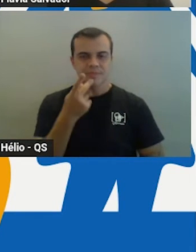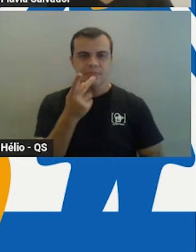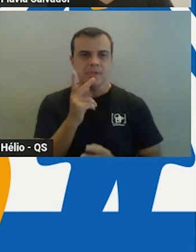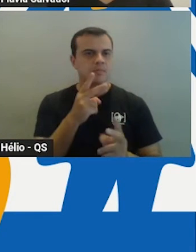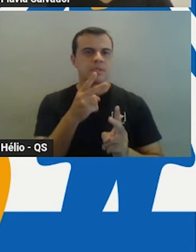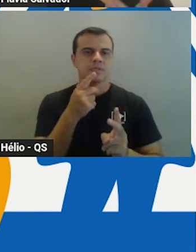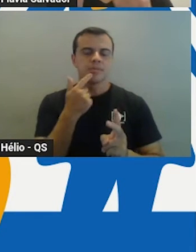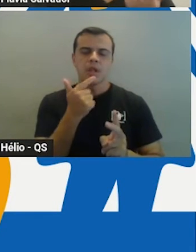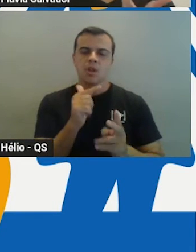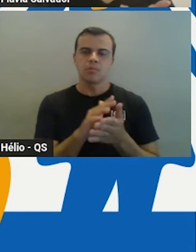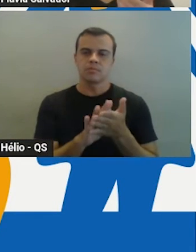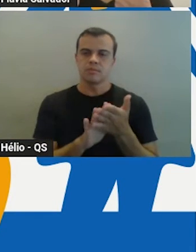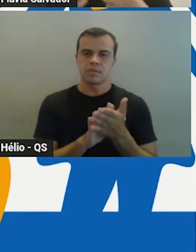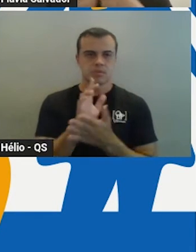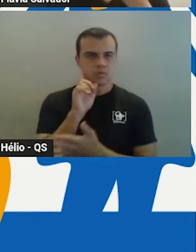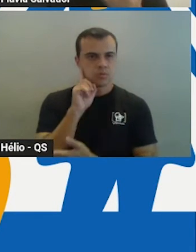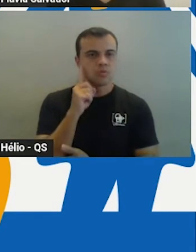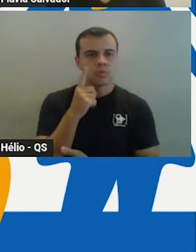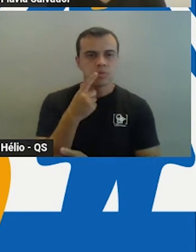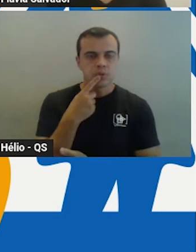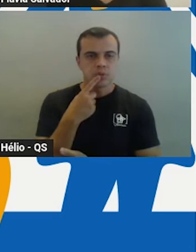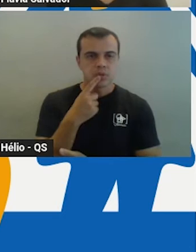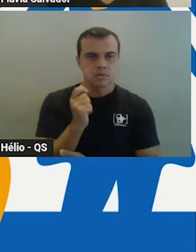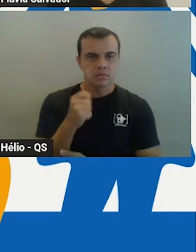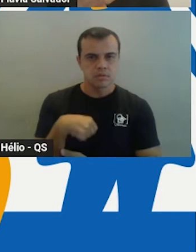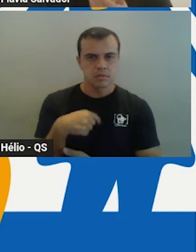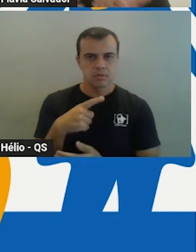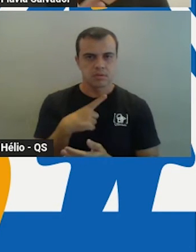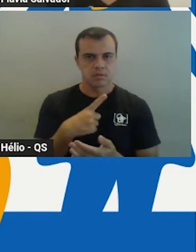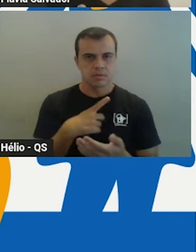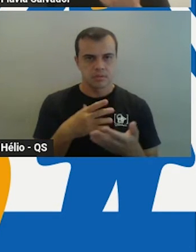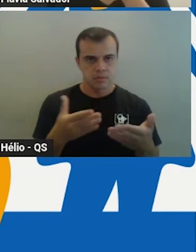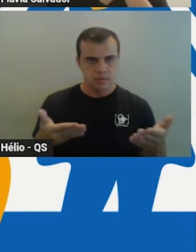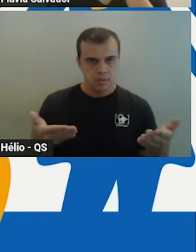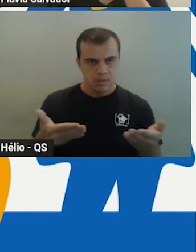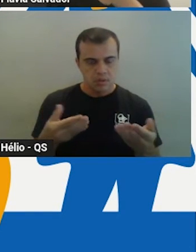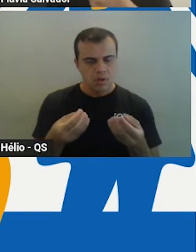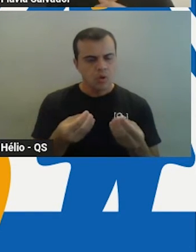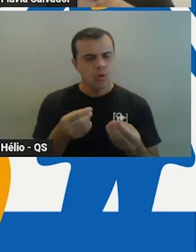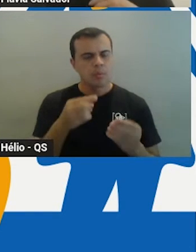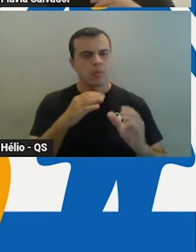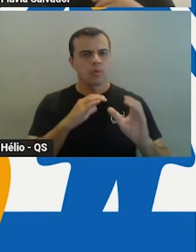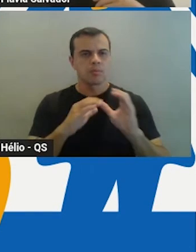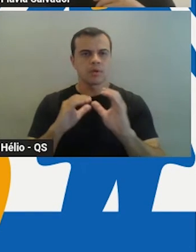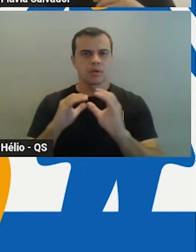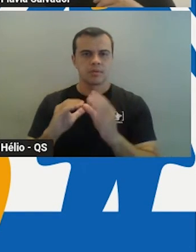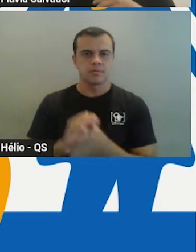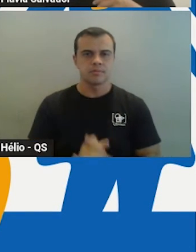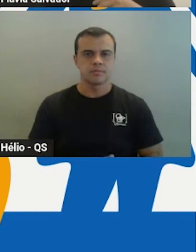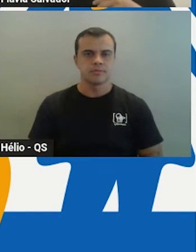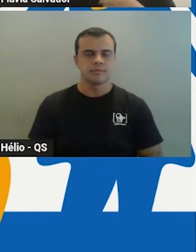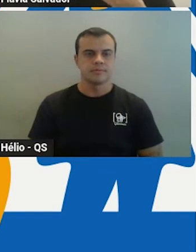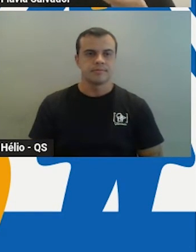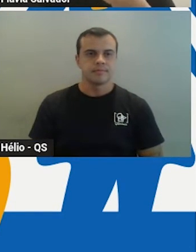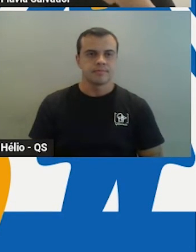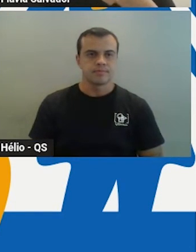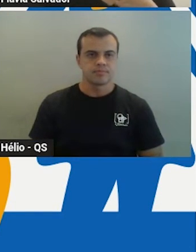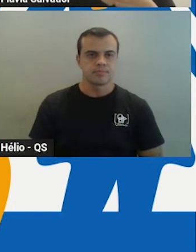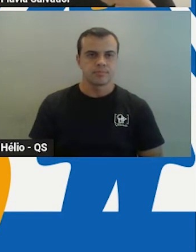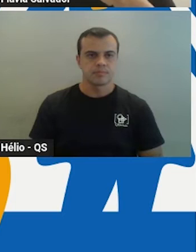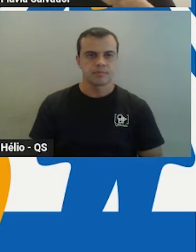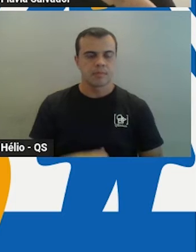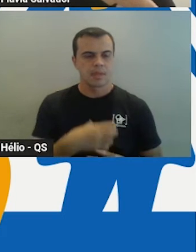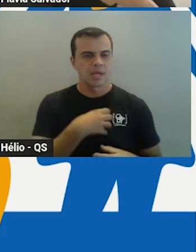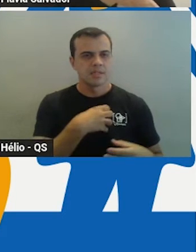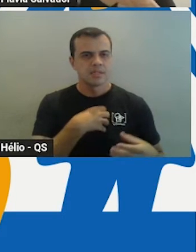que você, que é surdo, mas ele fala uma outra língua. E aí, como que vocês vão se comunicar? A intenção das